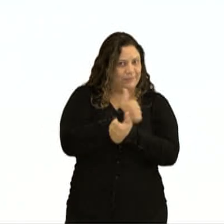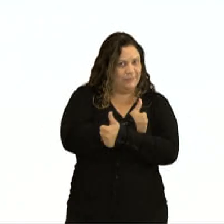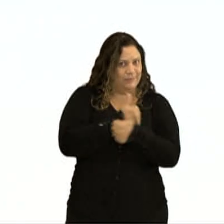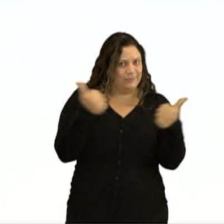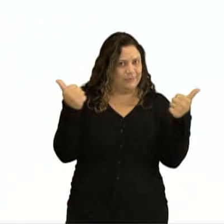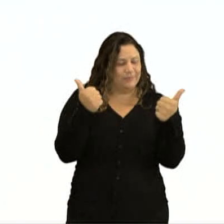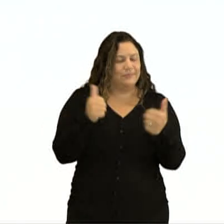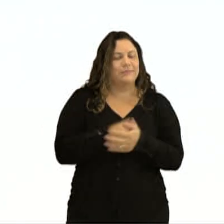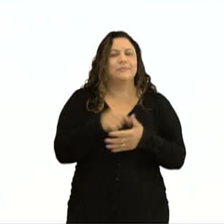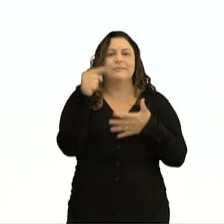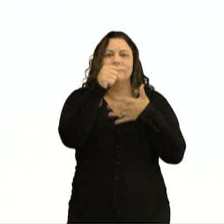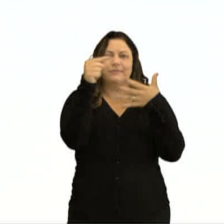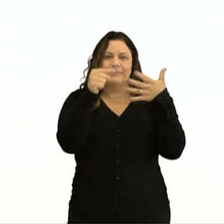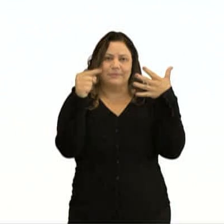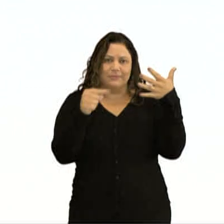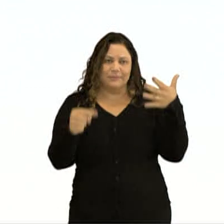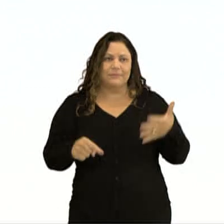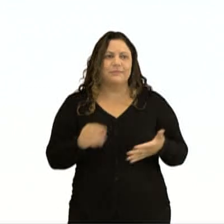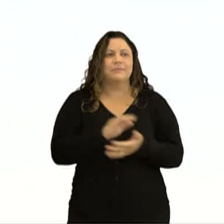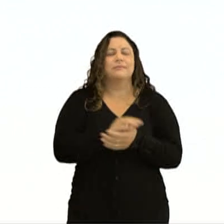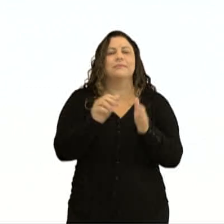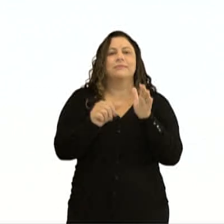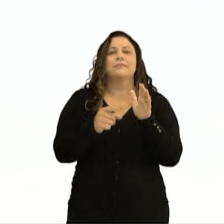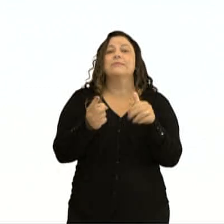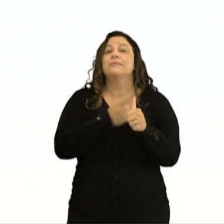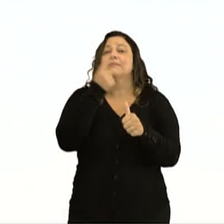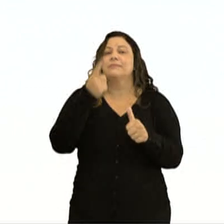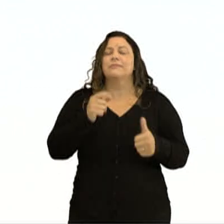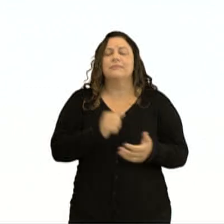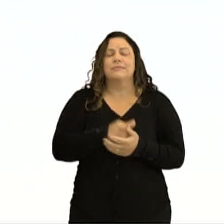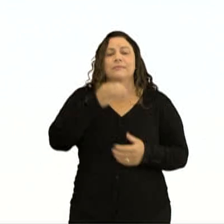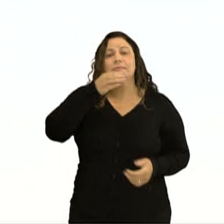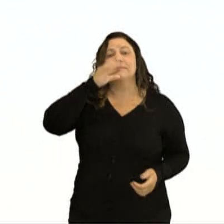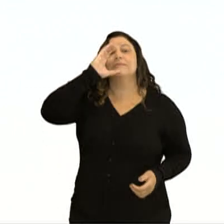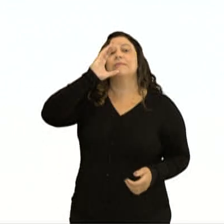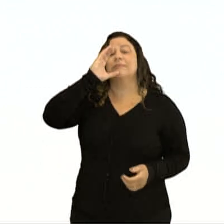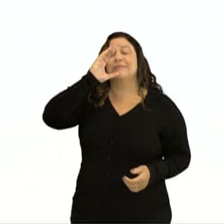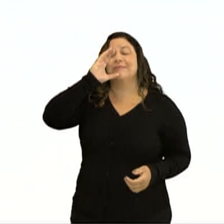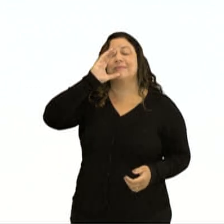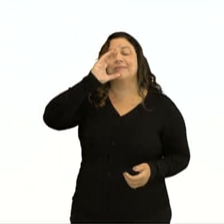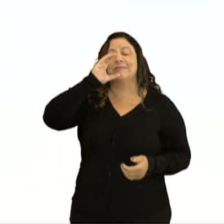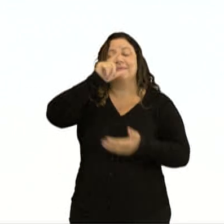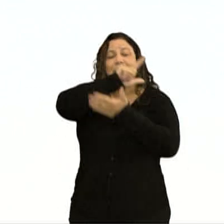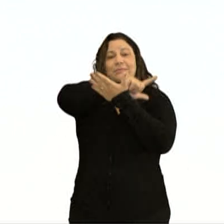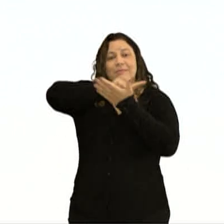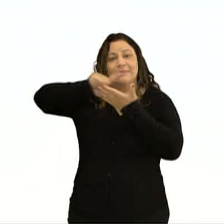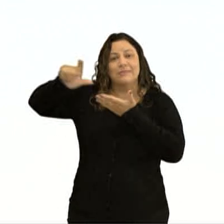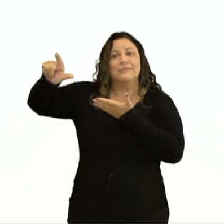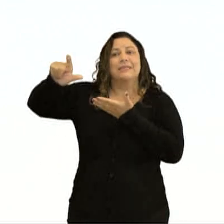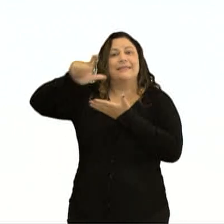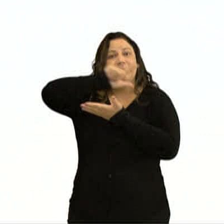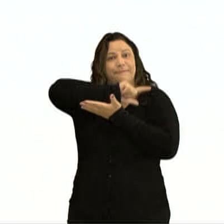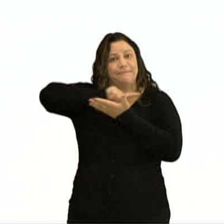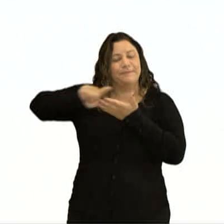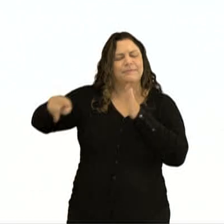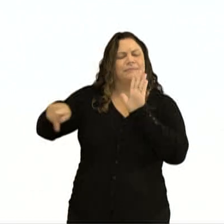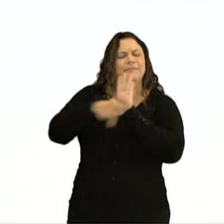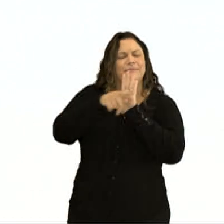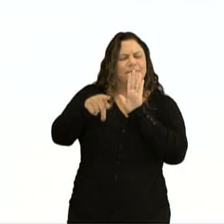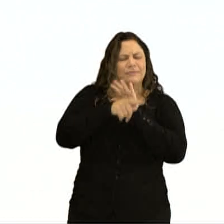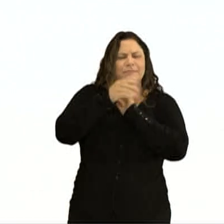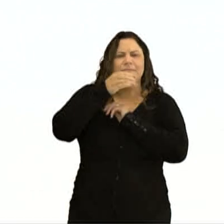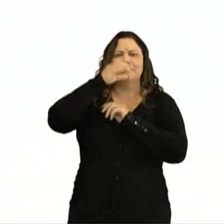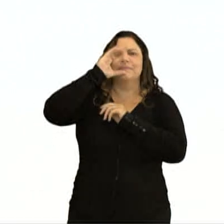Vamos citar alguns deles. Primeira coisa, beber uma água potável, que é aquela água que é própria para